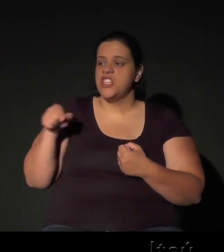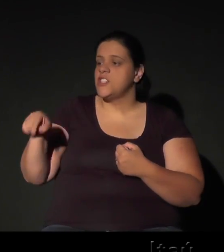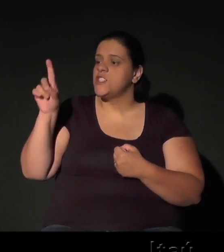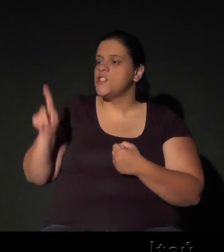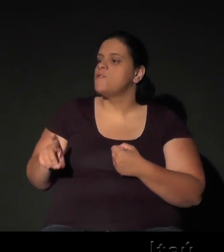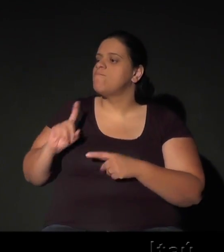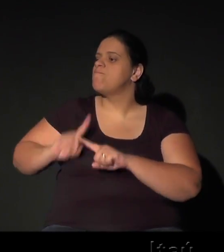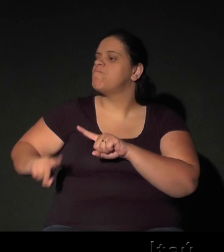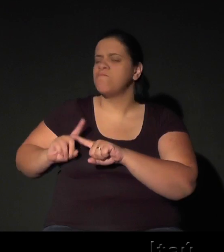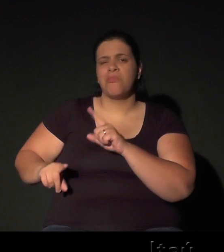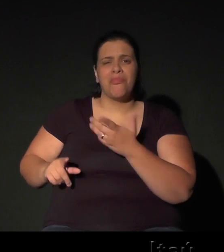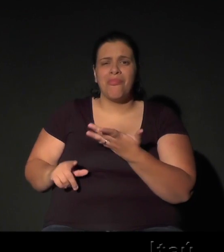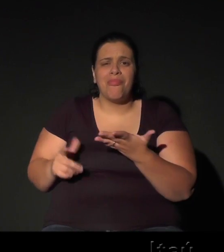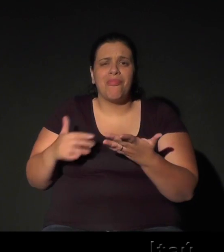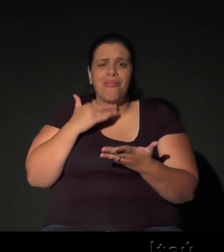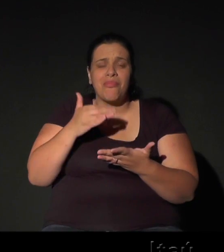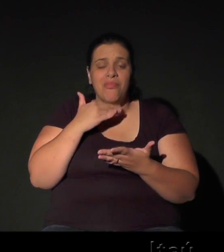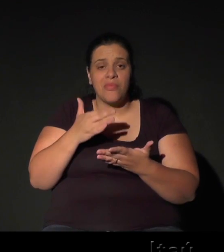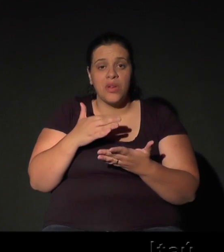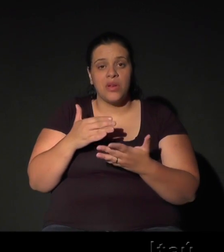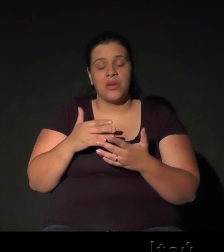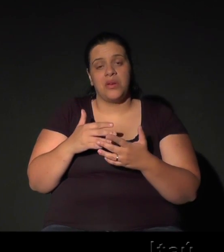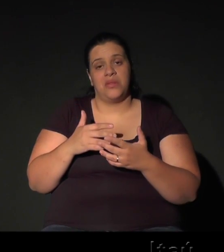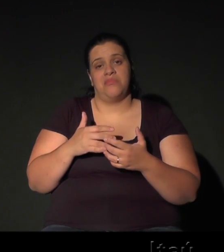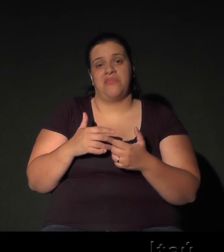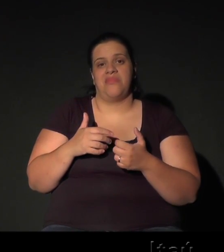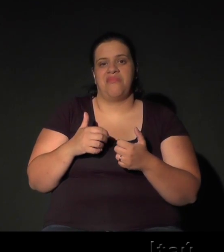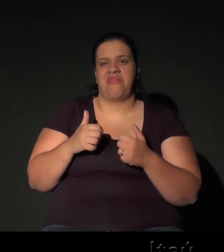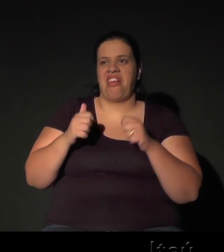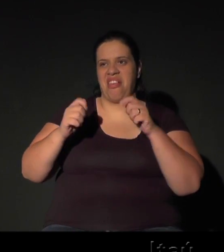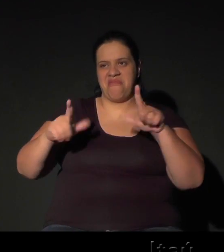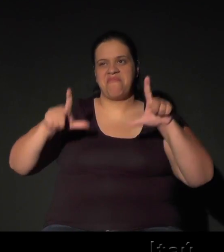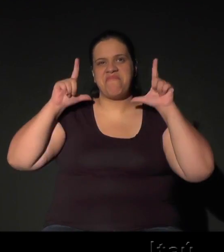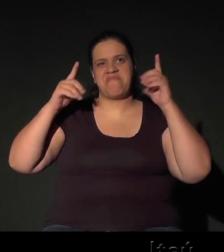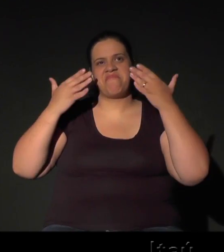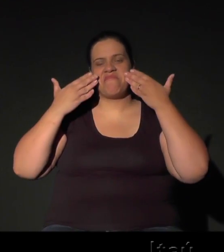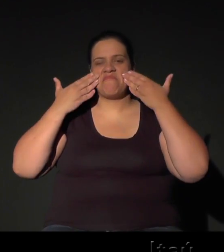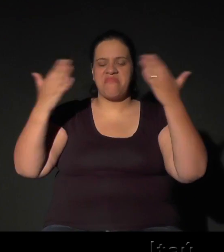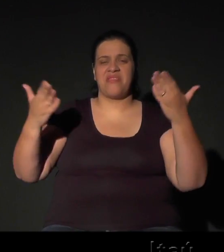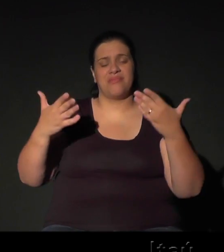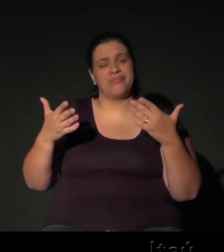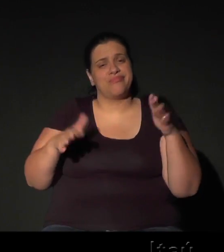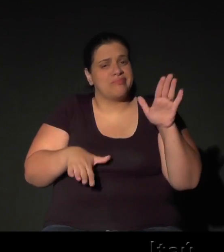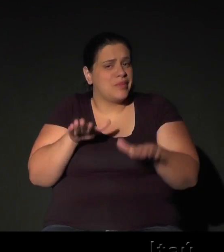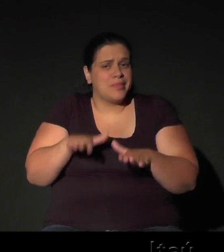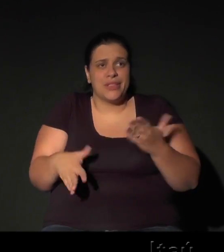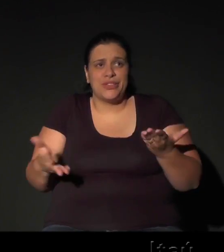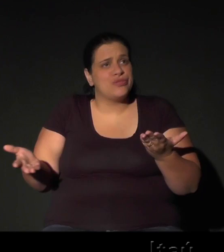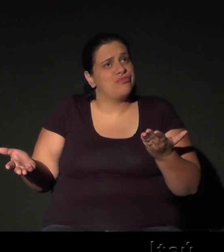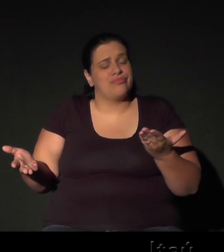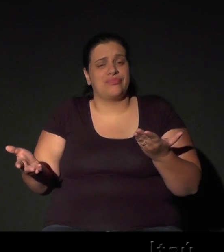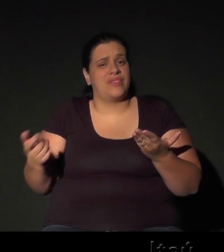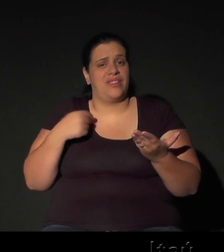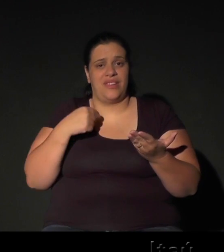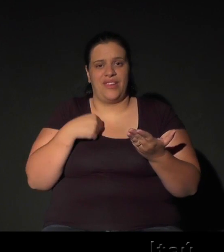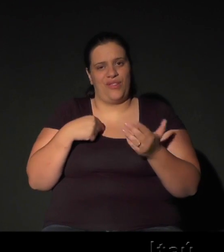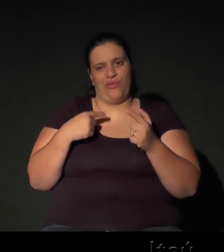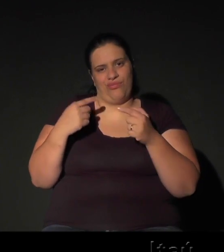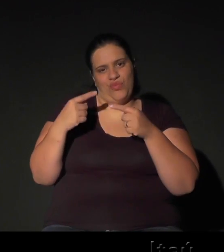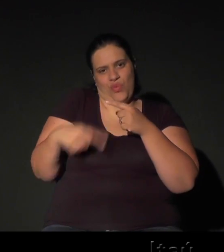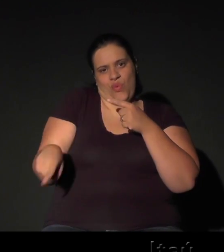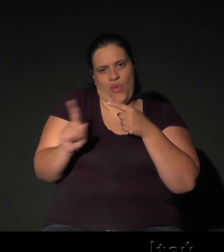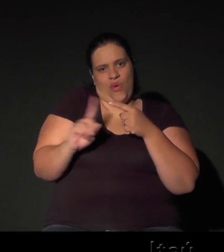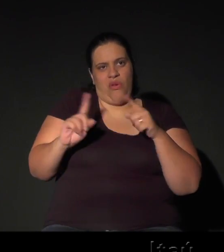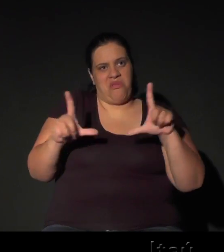desse homem enfim mas em relação a Scracho eu acho que depende eu não sou uma pessoa muito adepta